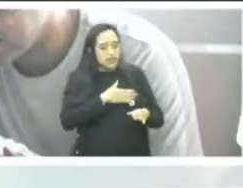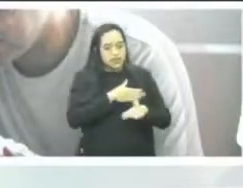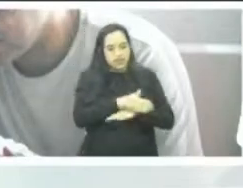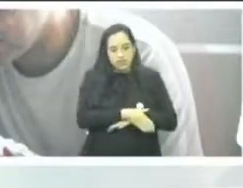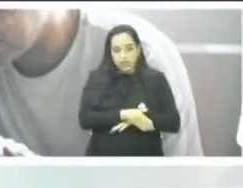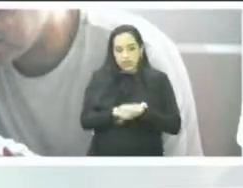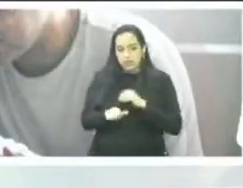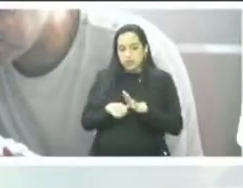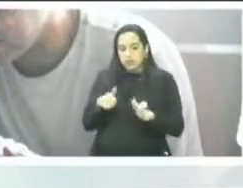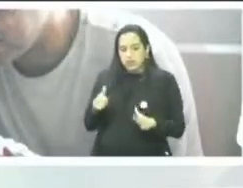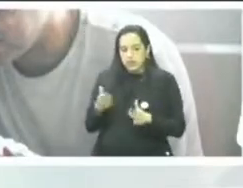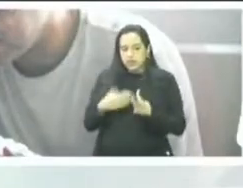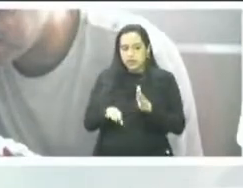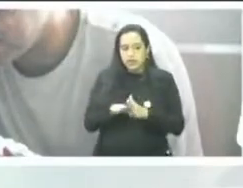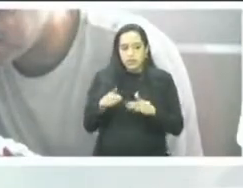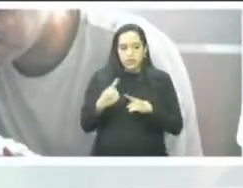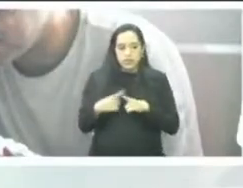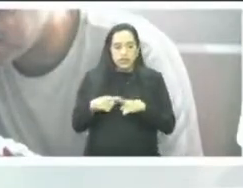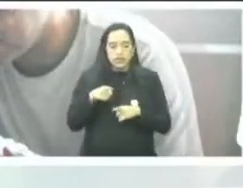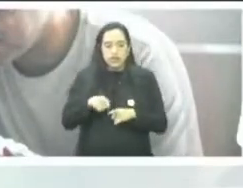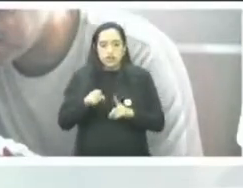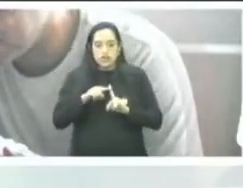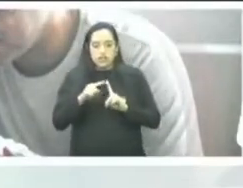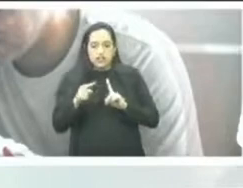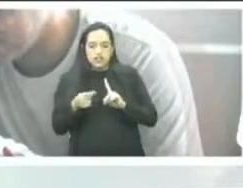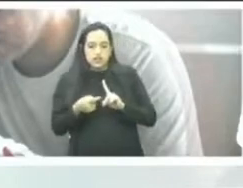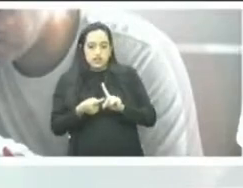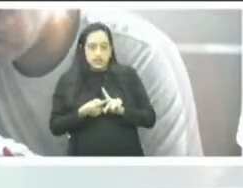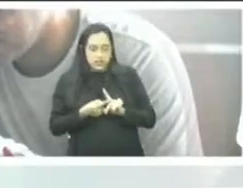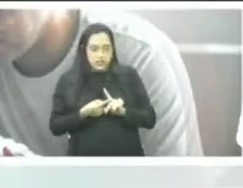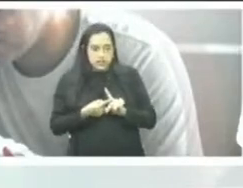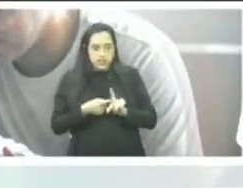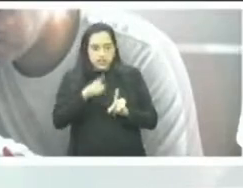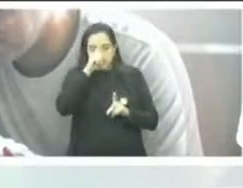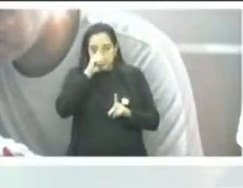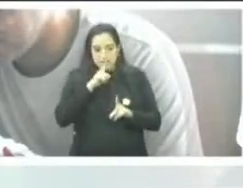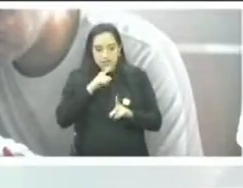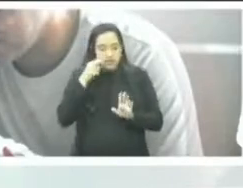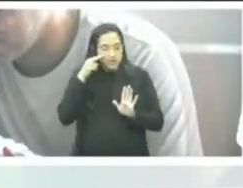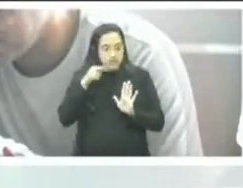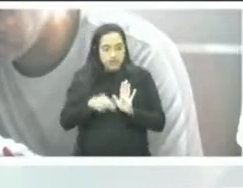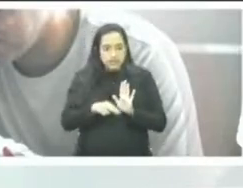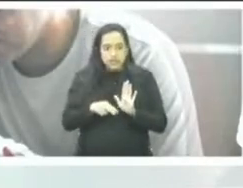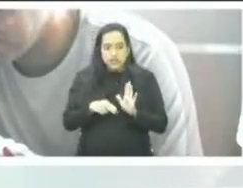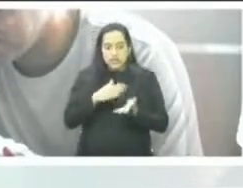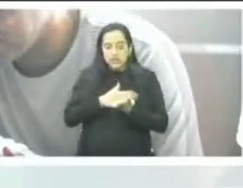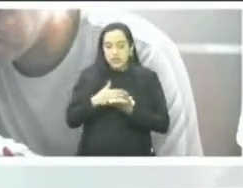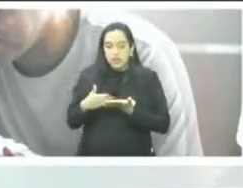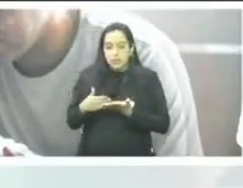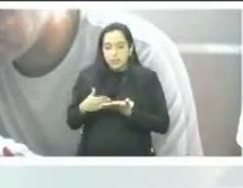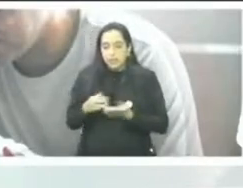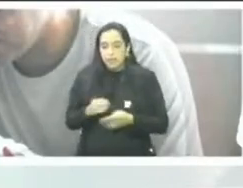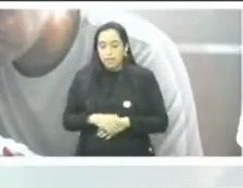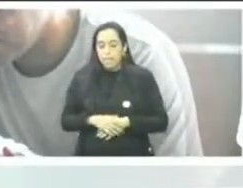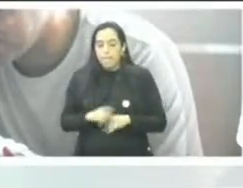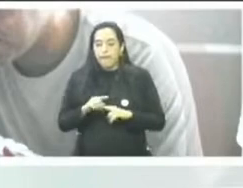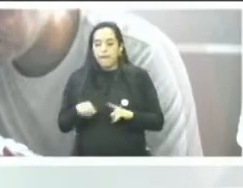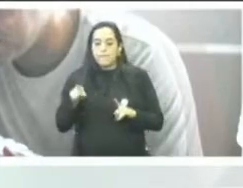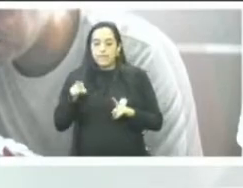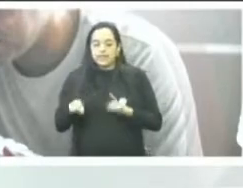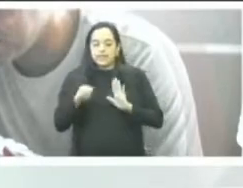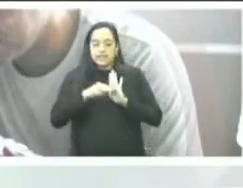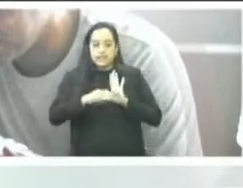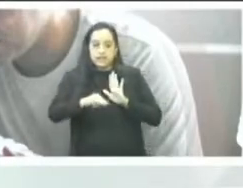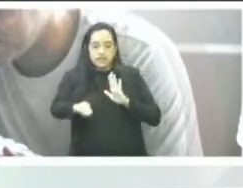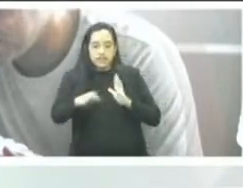etapa inteira, porque ela não foi uma gestante de risco identificada logo no início. Mas esse método que